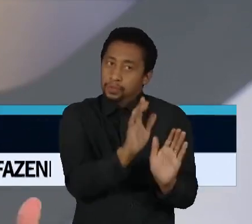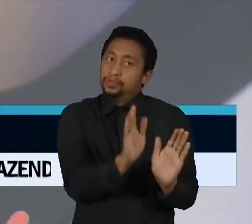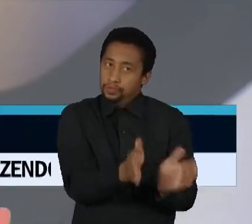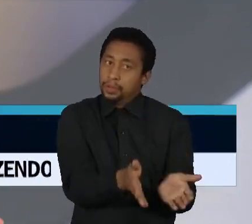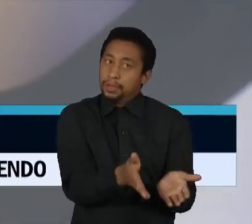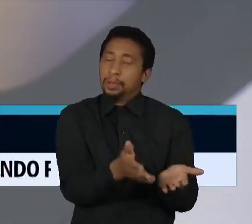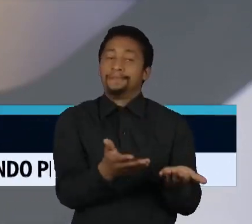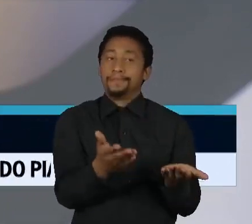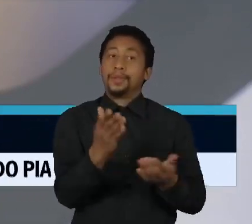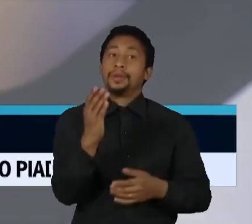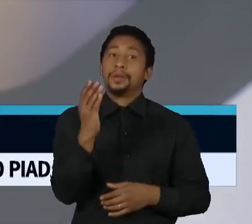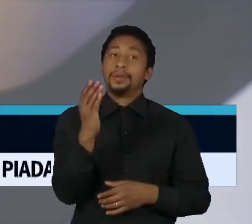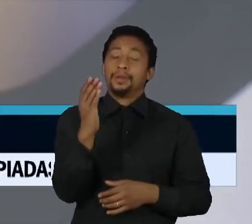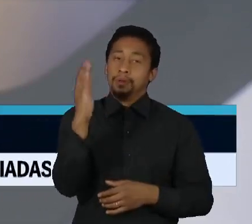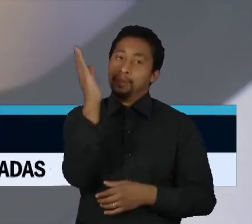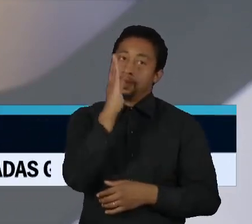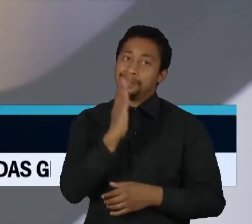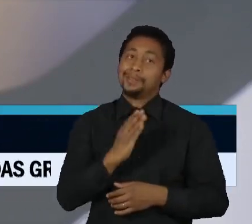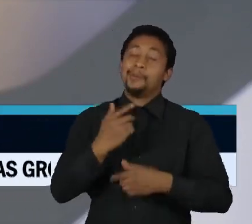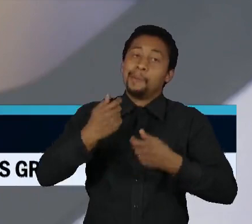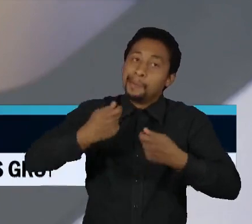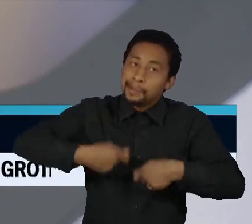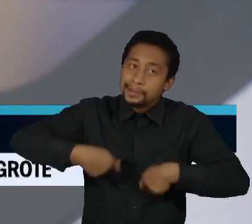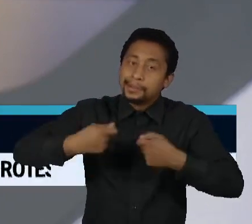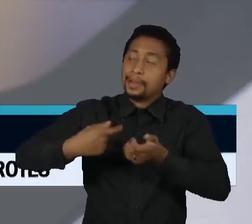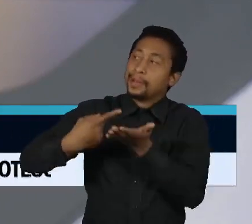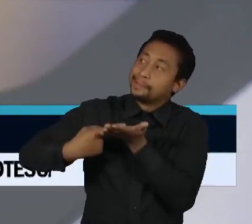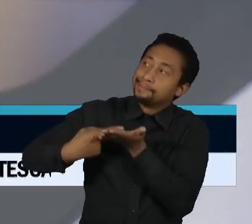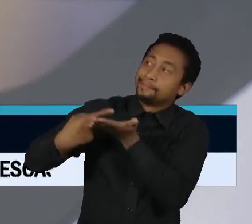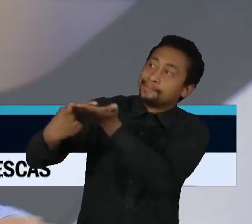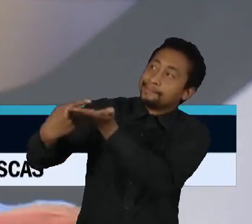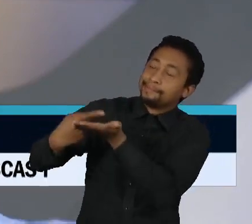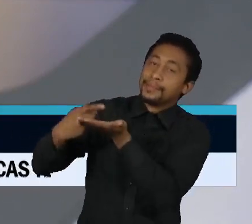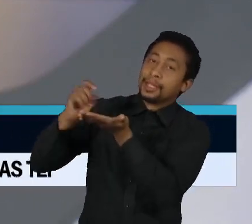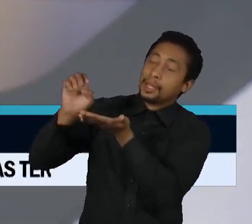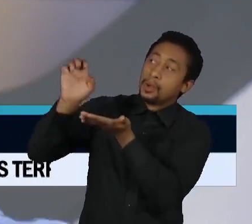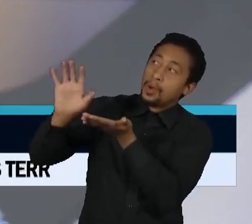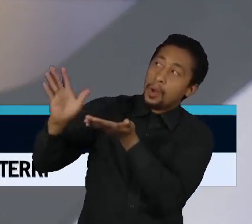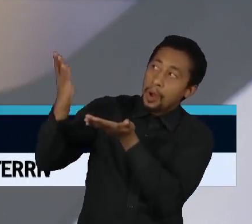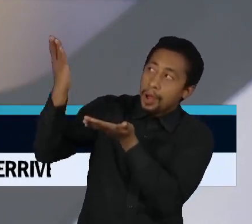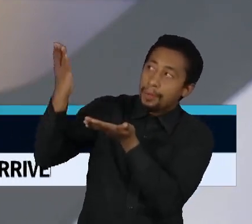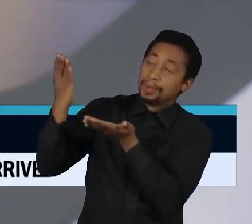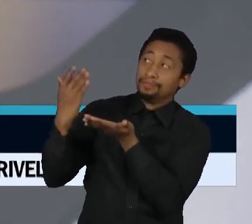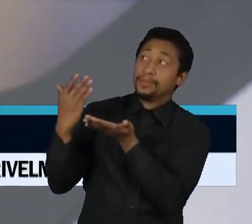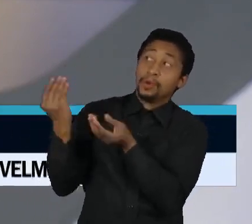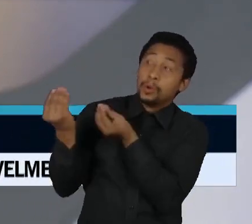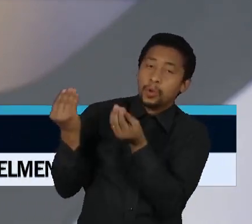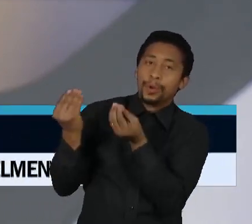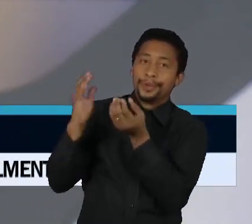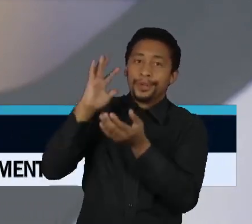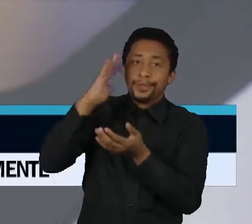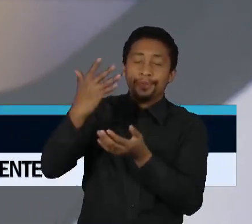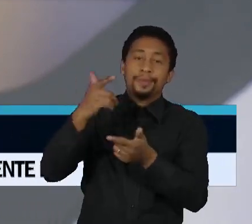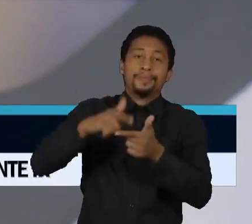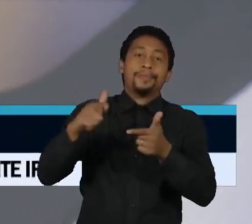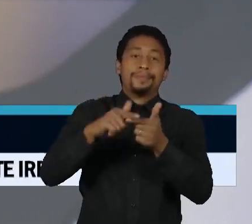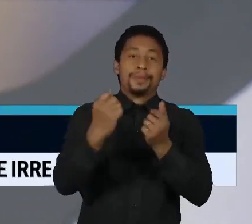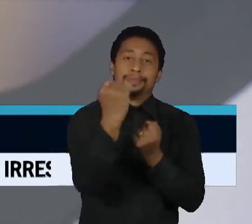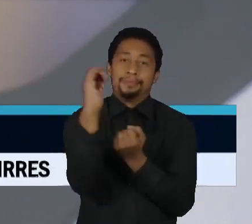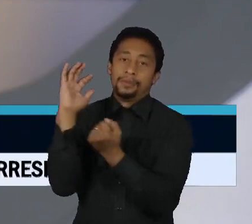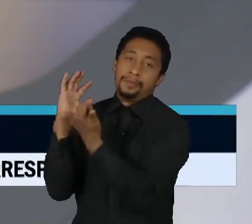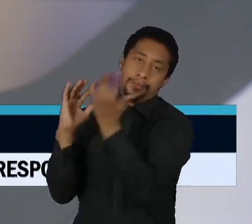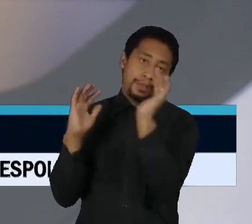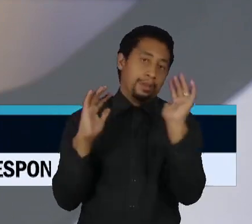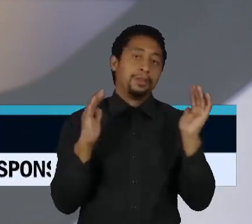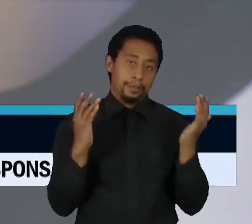tendo aí que negociar com os europeus na questão ambiental, porque eles entendem, e aqui não tem a ver só com a posição do